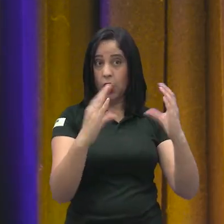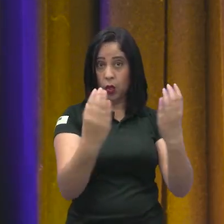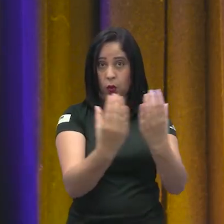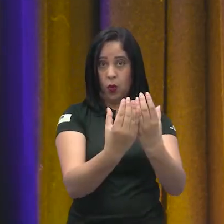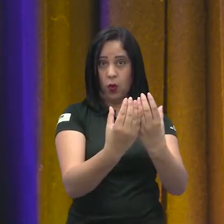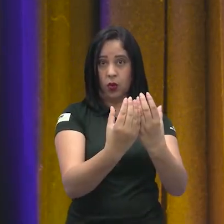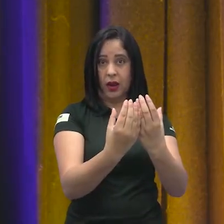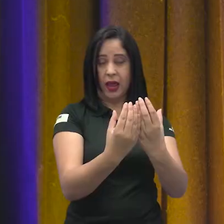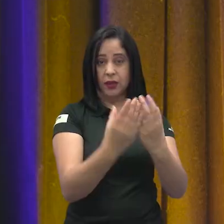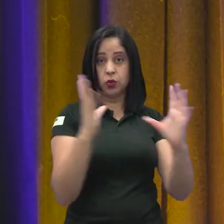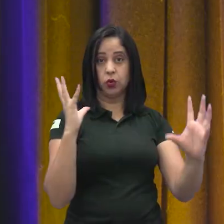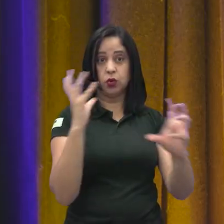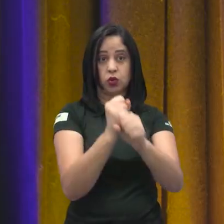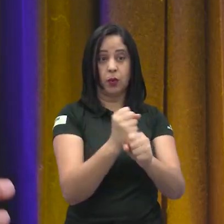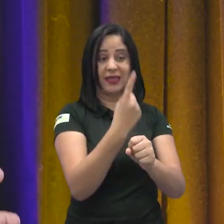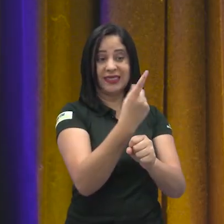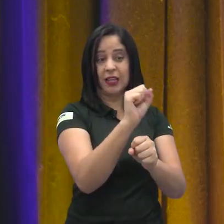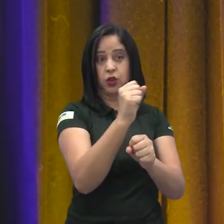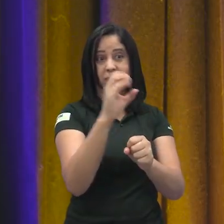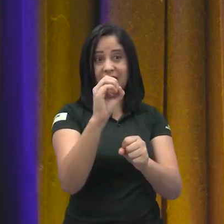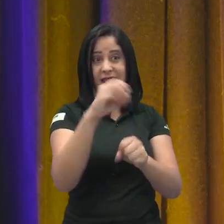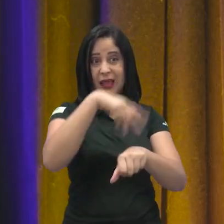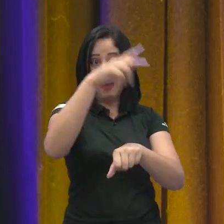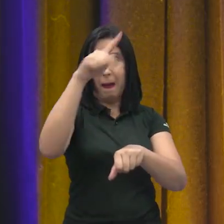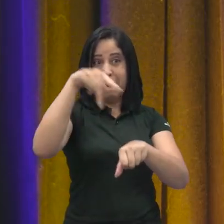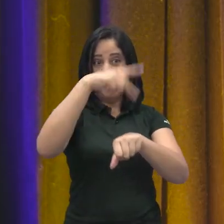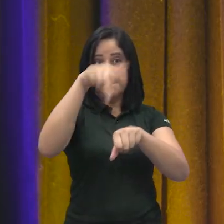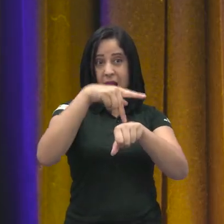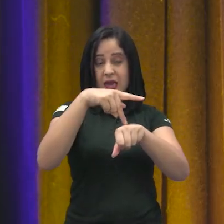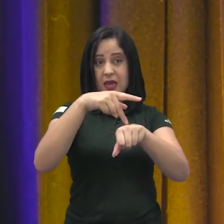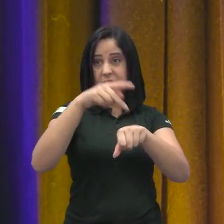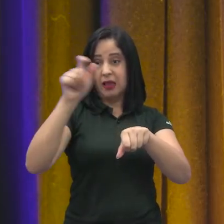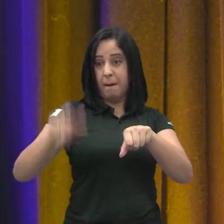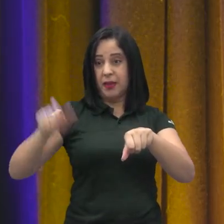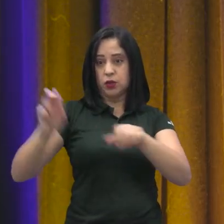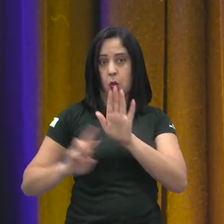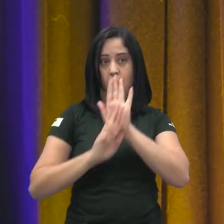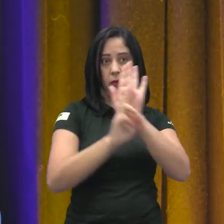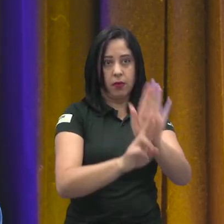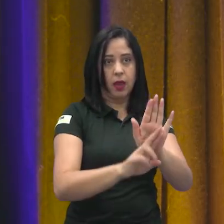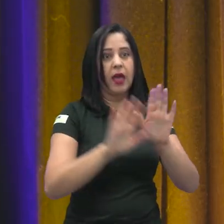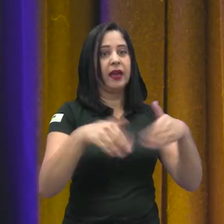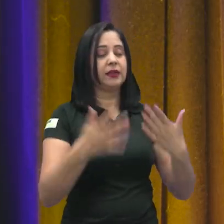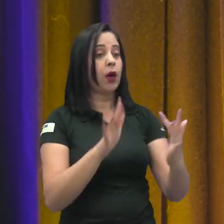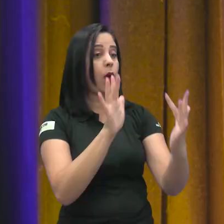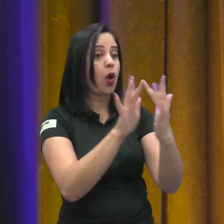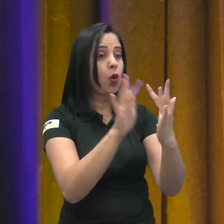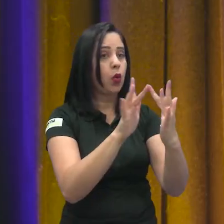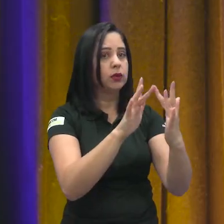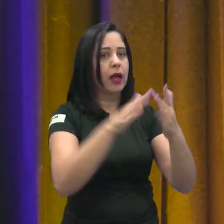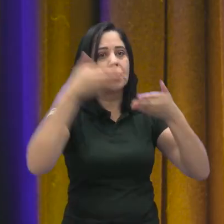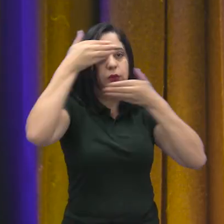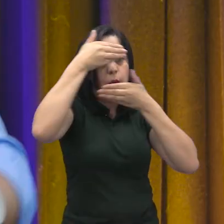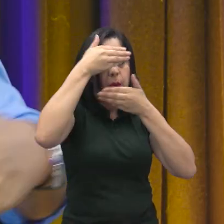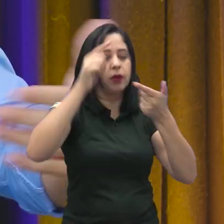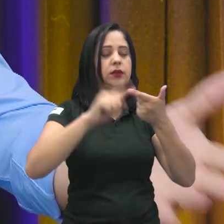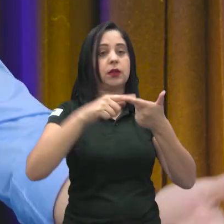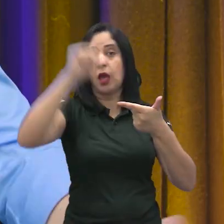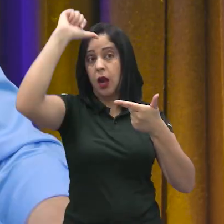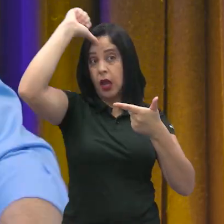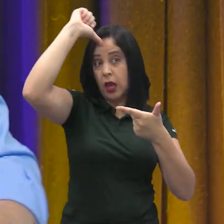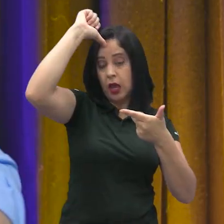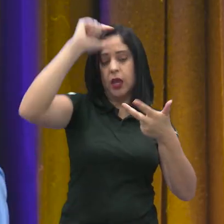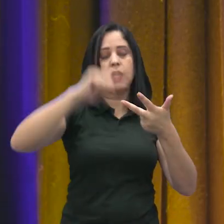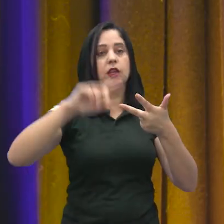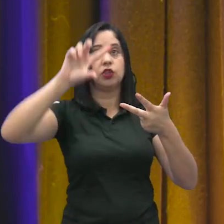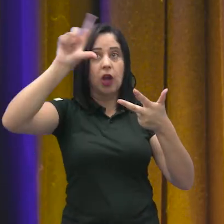exemplo, foram mais ali de 180 países que estavam com representantes. Então você tinha contato desde de um povo muçulmano, um povo